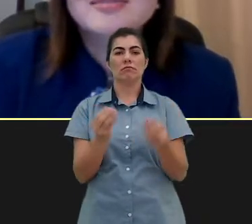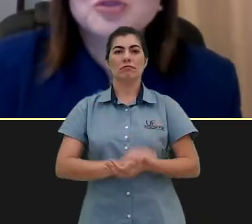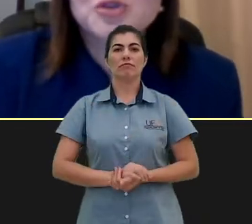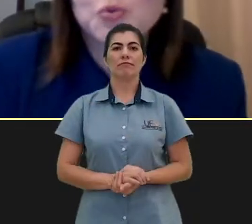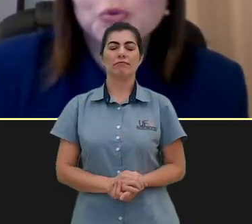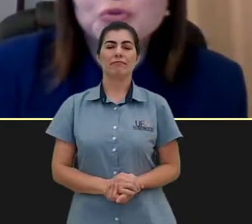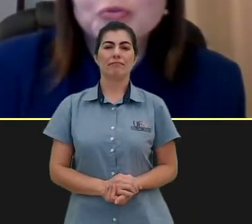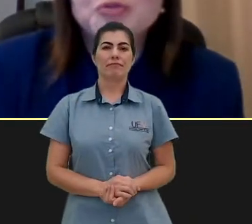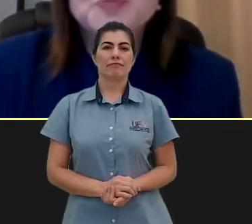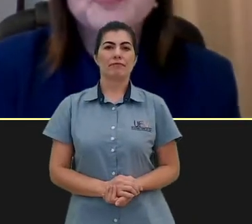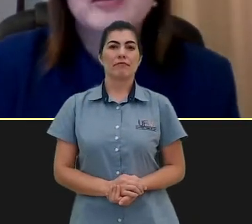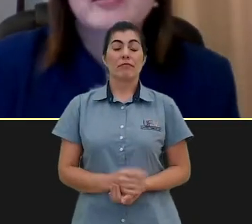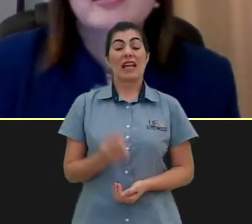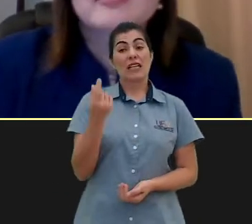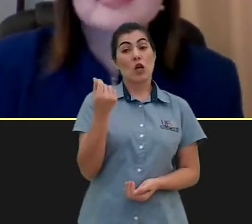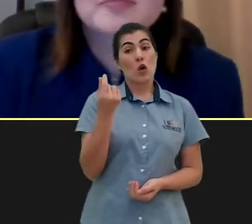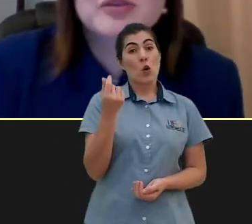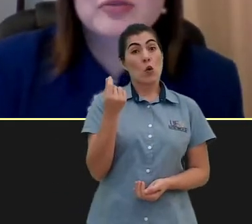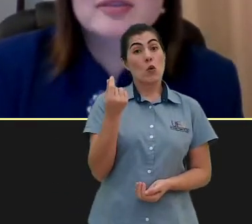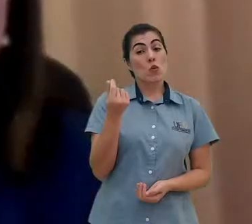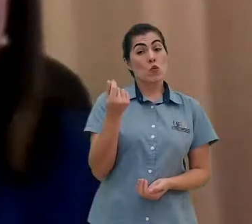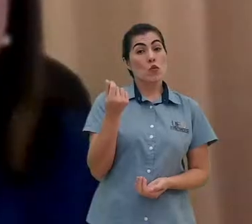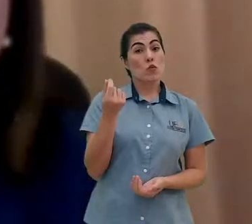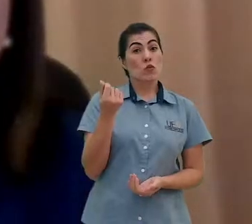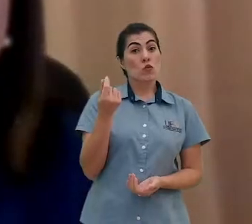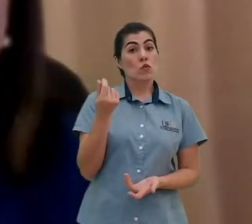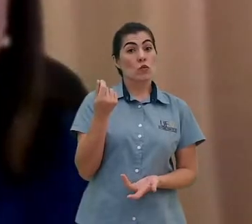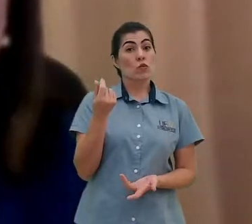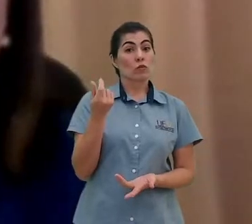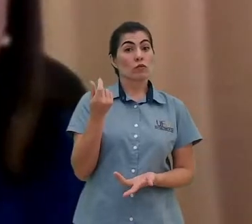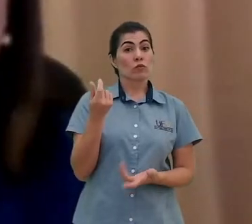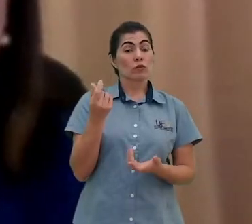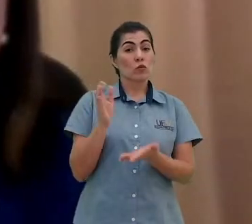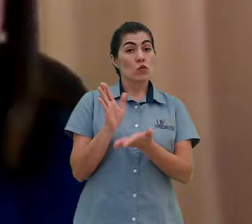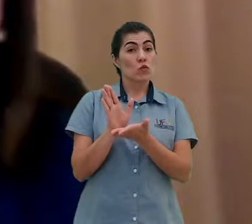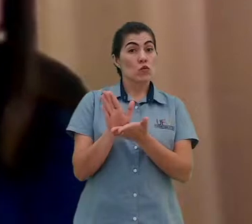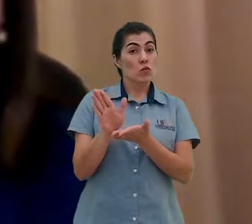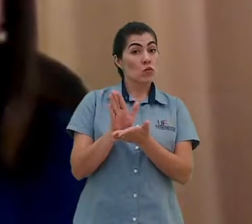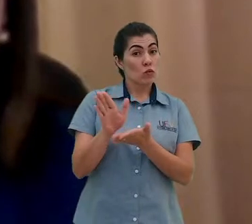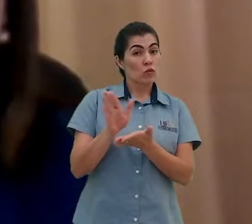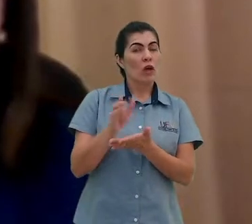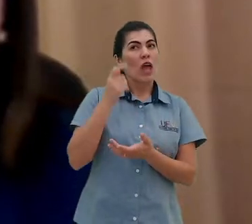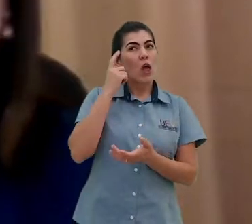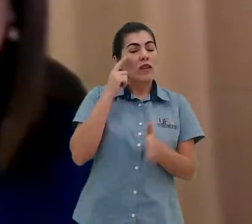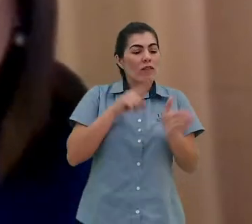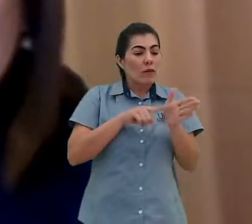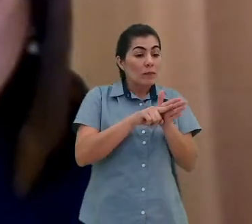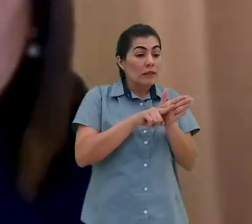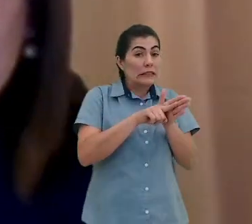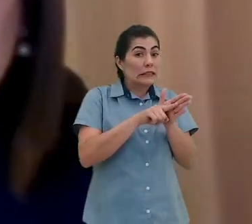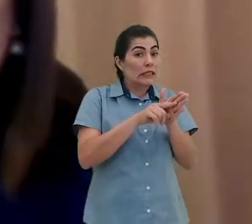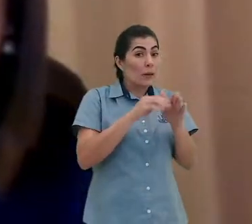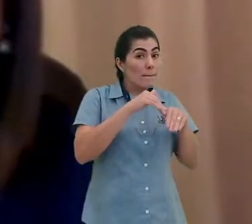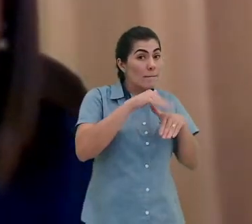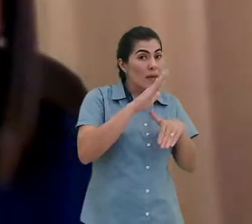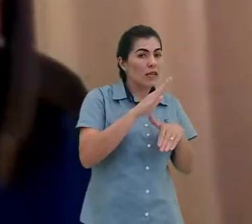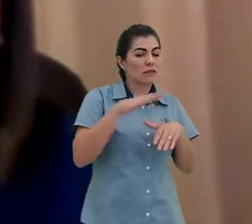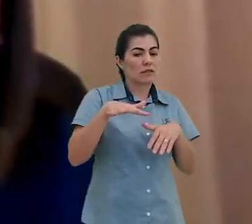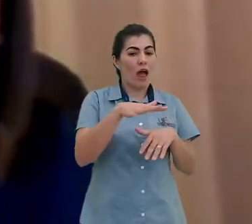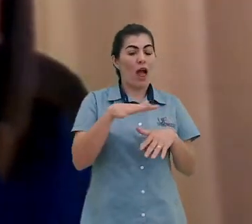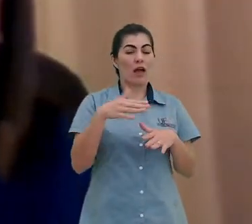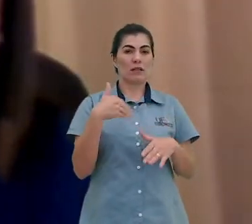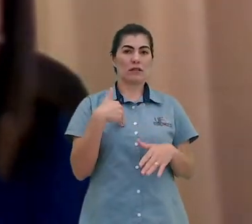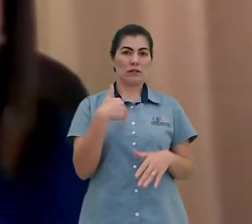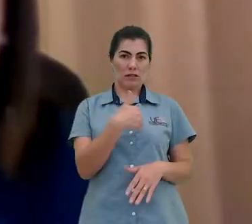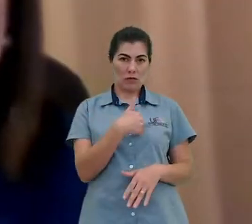essa questão parâmetro de custos? Sabe que eu recentemente estava pesquisando um pouco mais, voltado para a área de saúde,